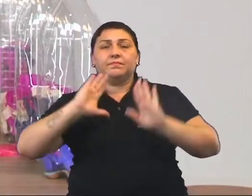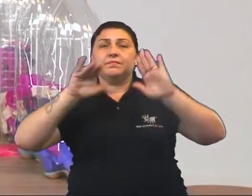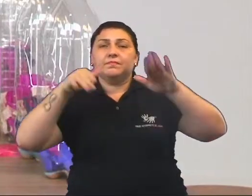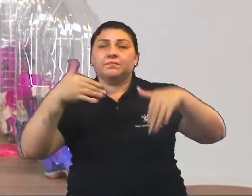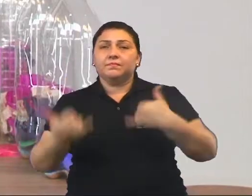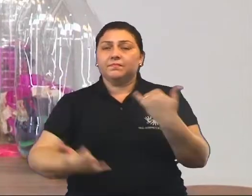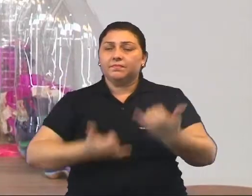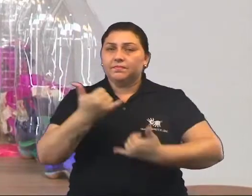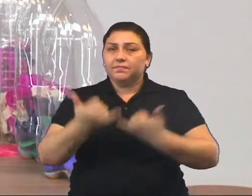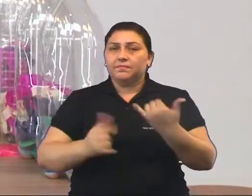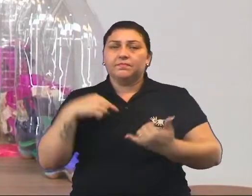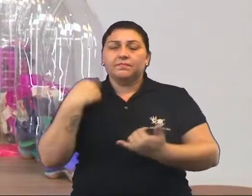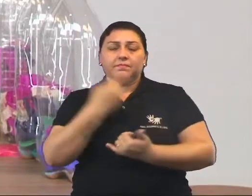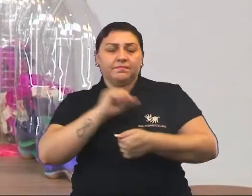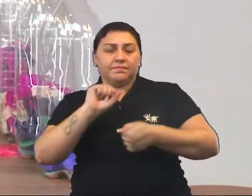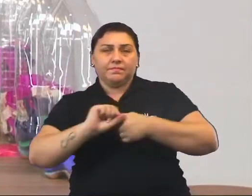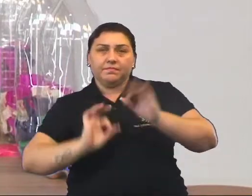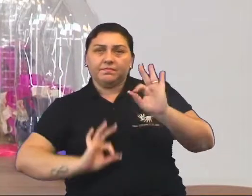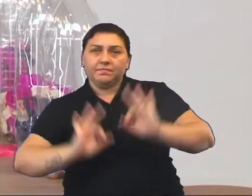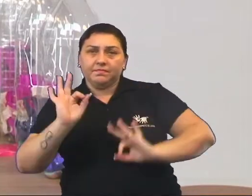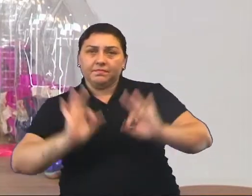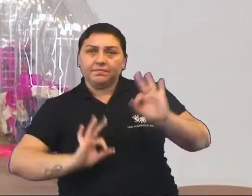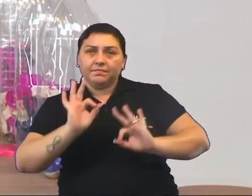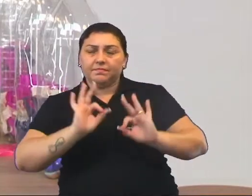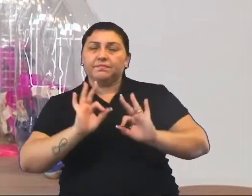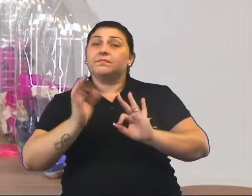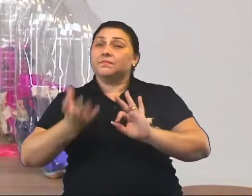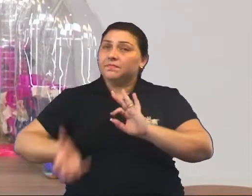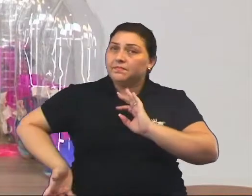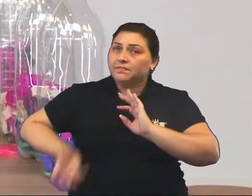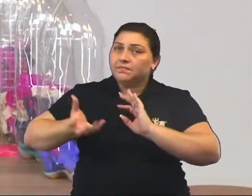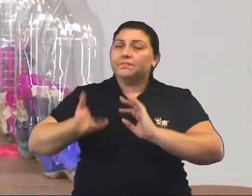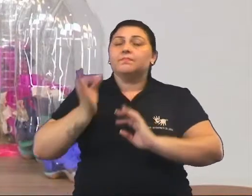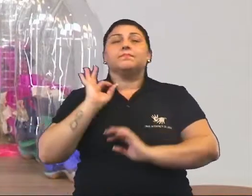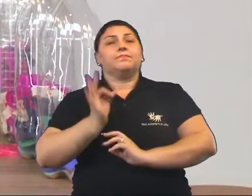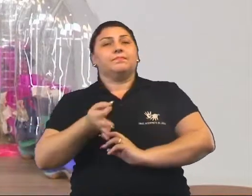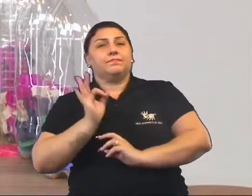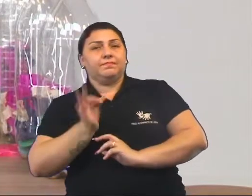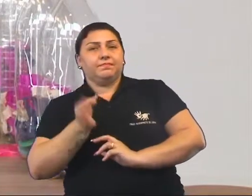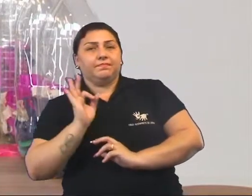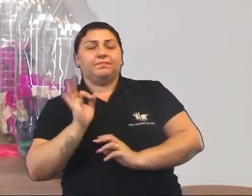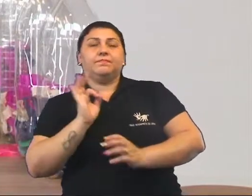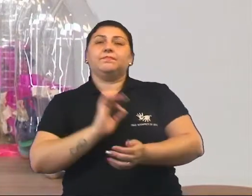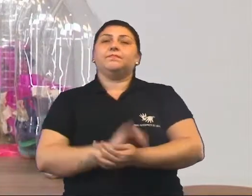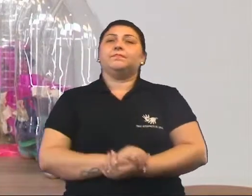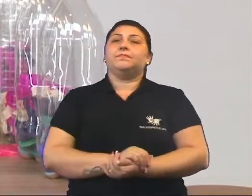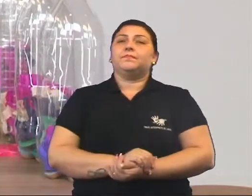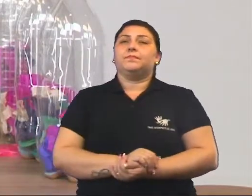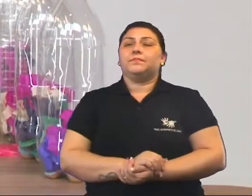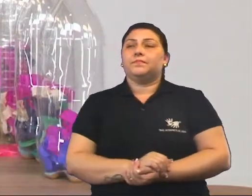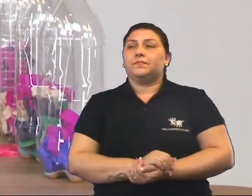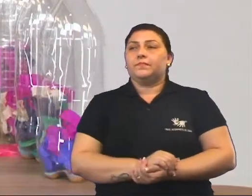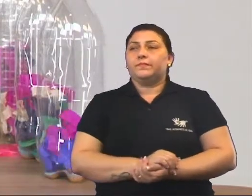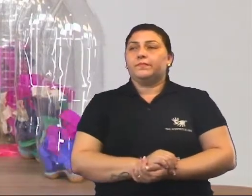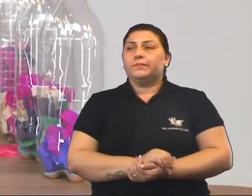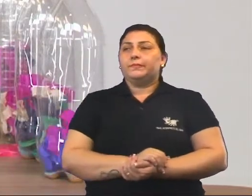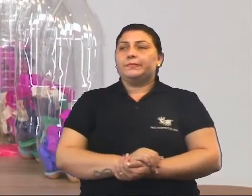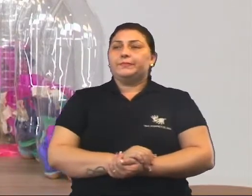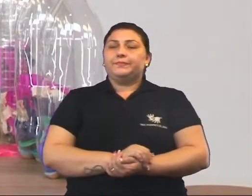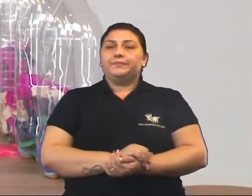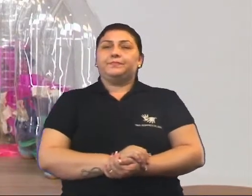é o brinquedo que nós vamos construir? Boliche? Isso mesmo, nós vamos construir um